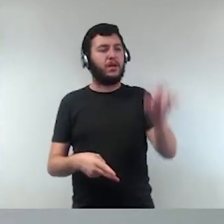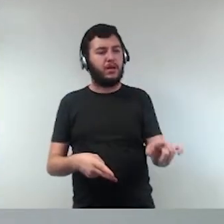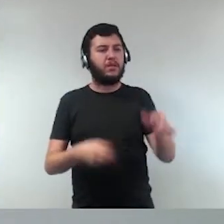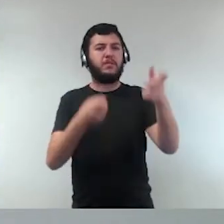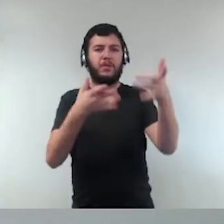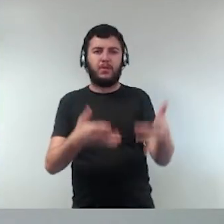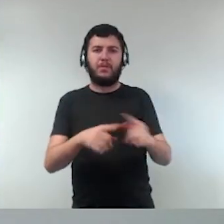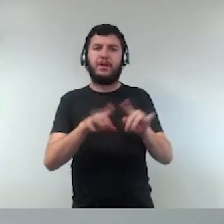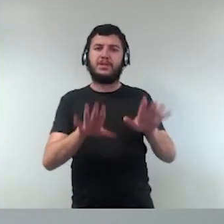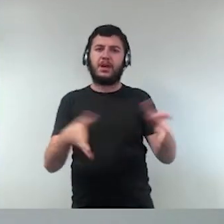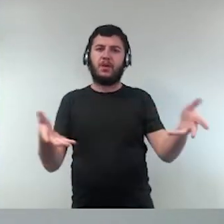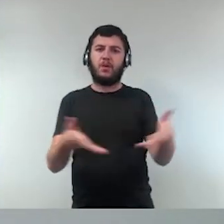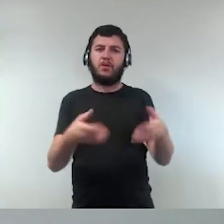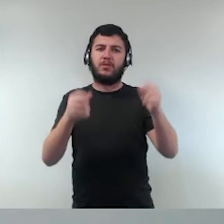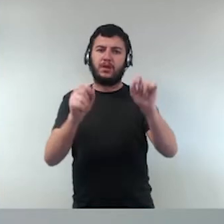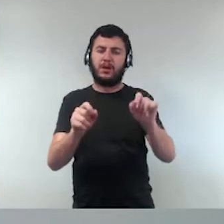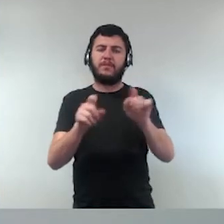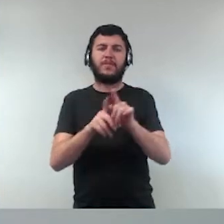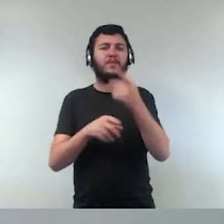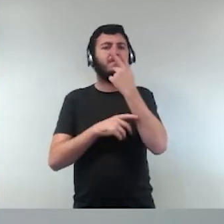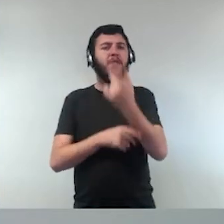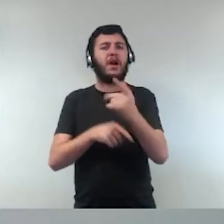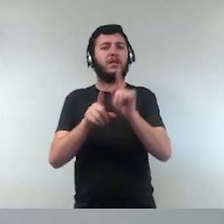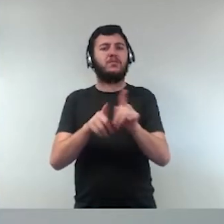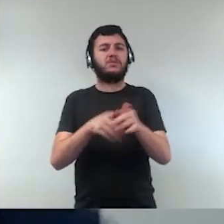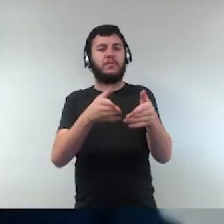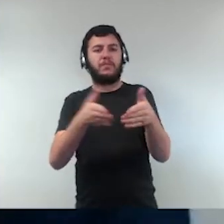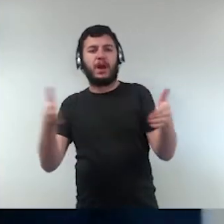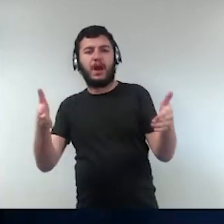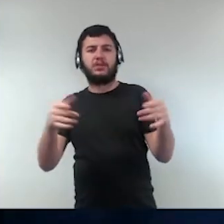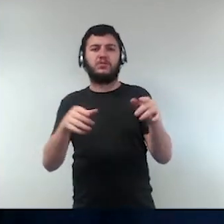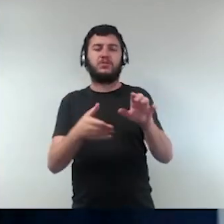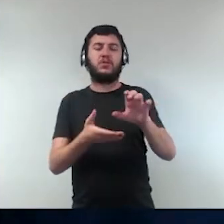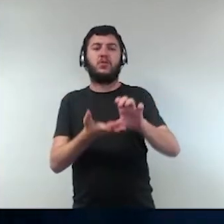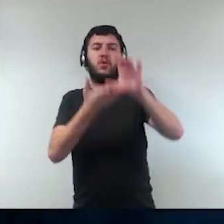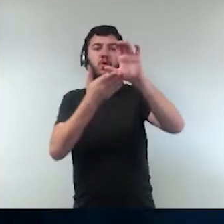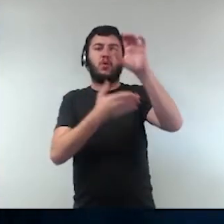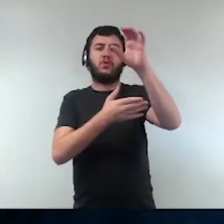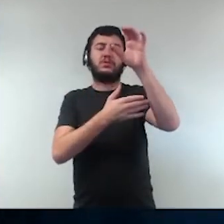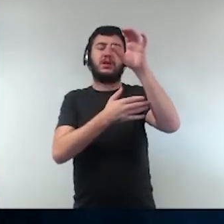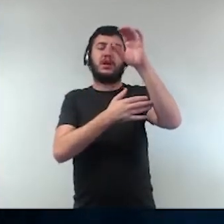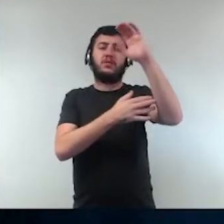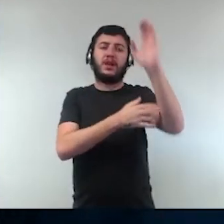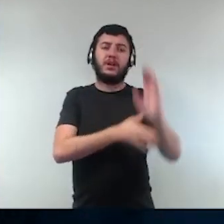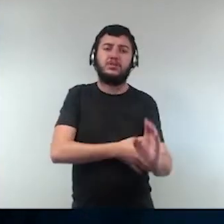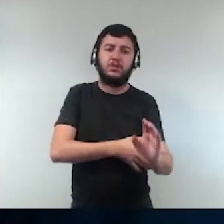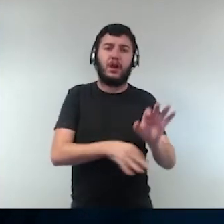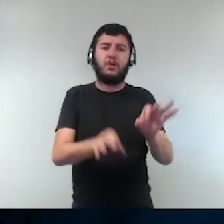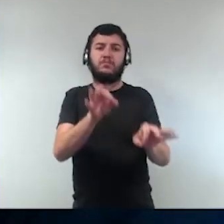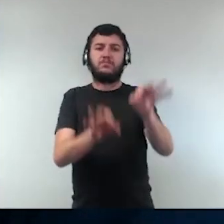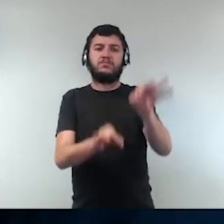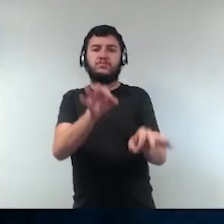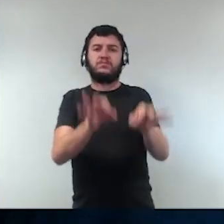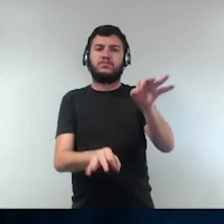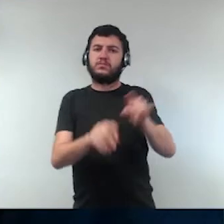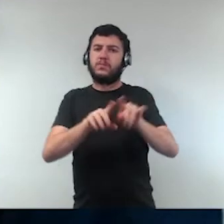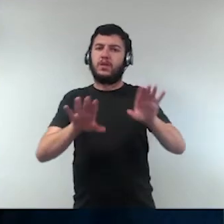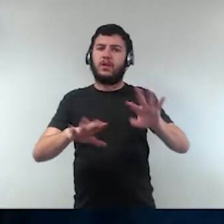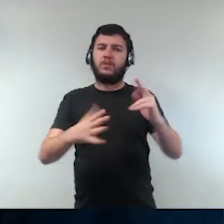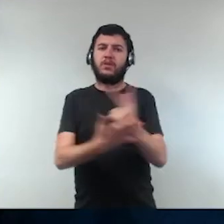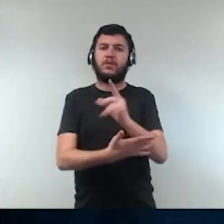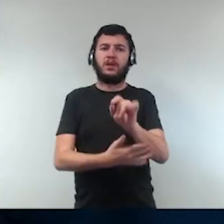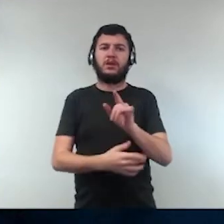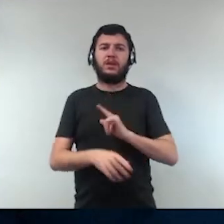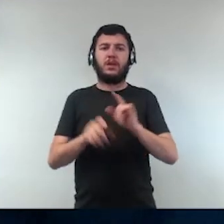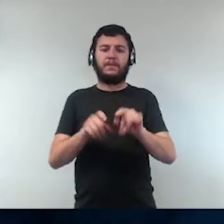de prazos processuais no Conselho Nacional de Justiça. A verdade é que houve e há uma enxurrada de atos